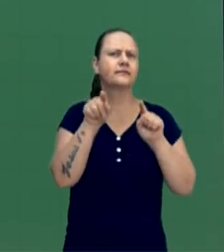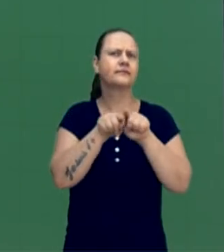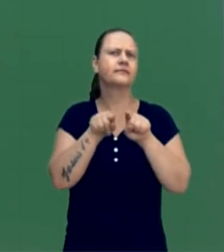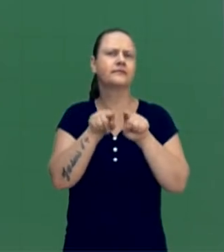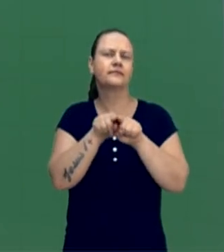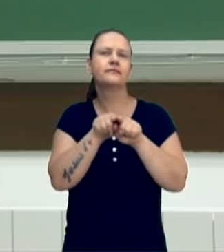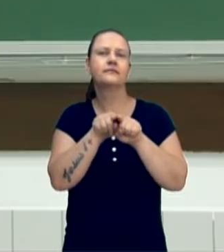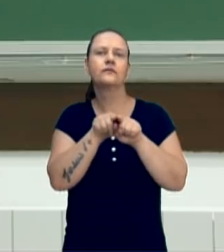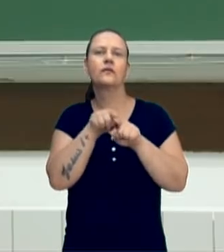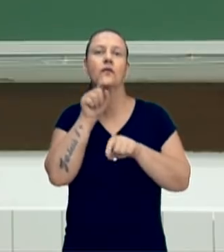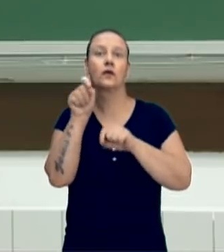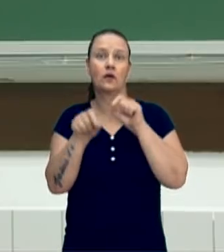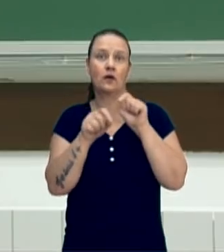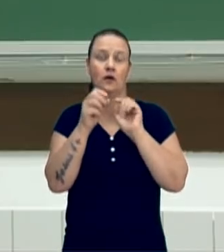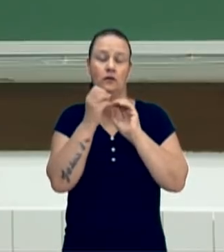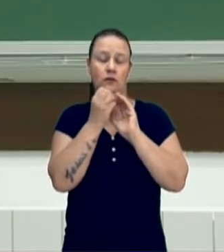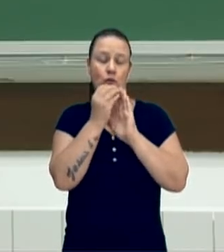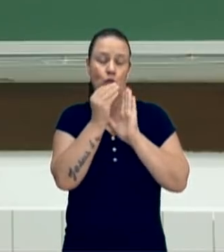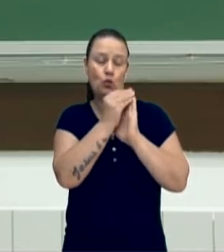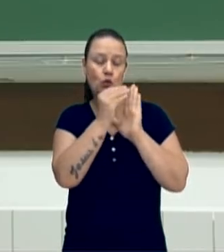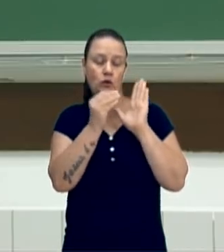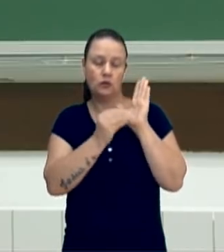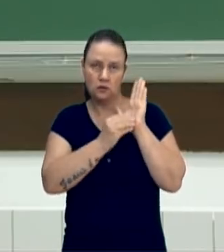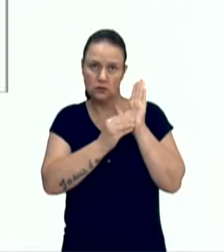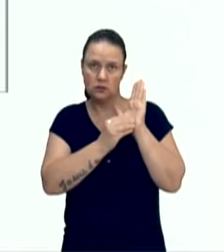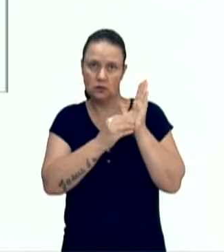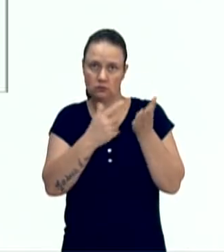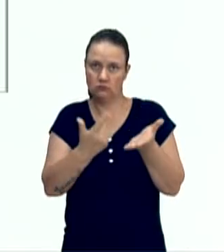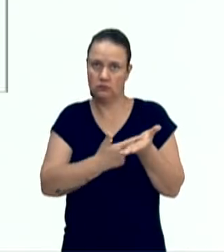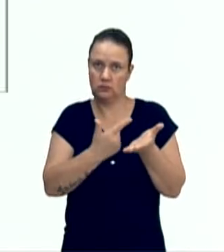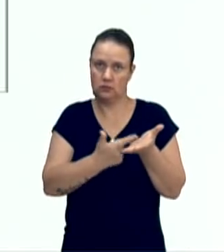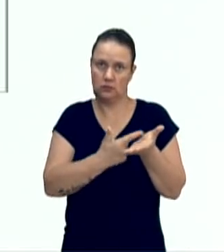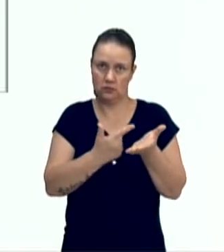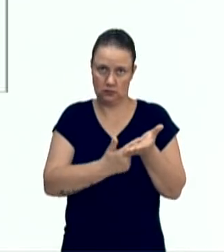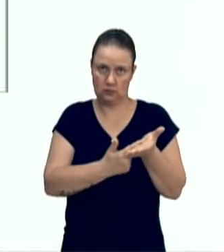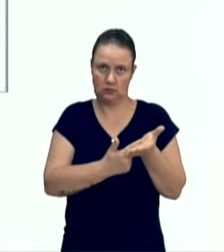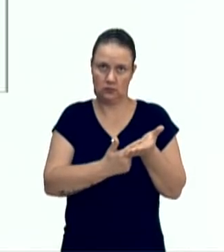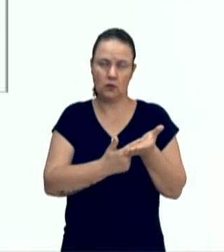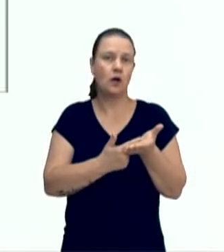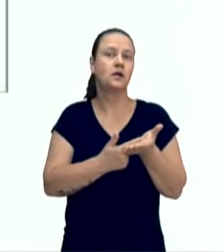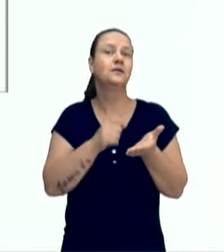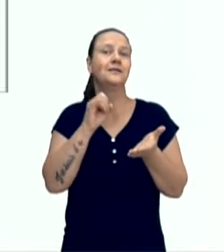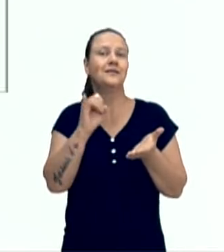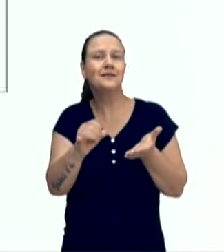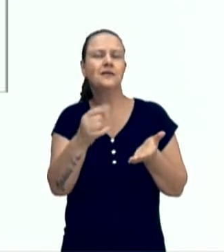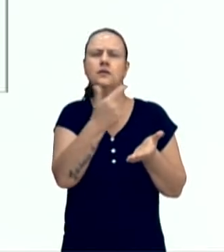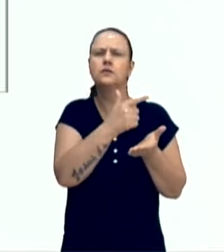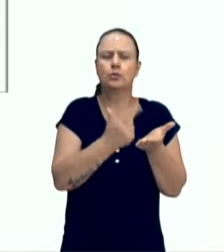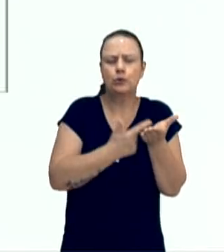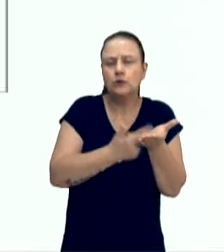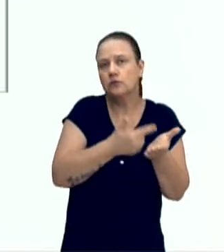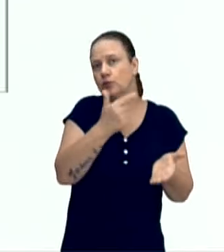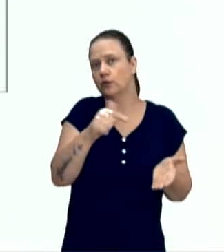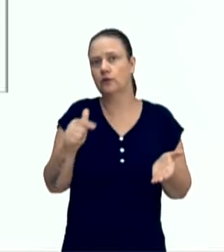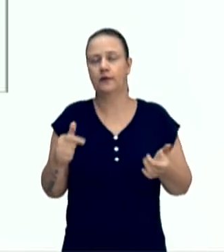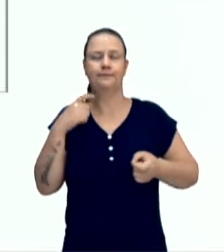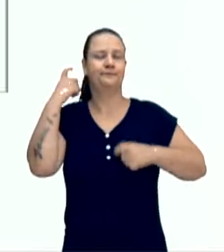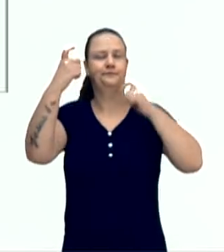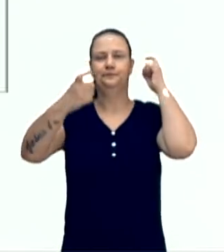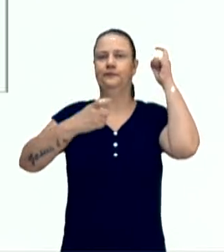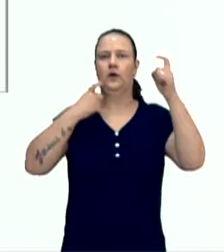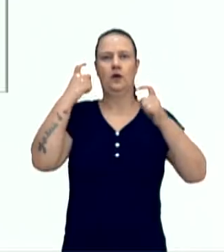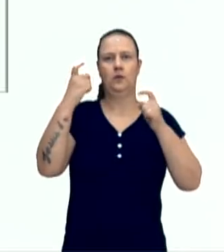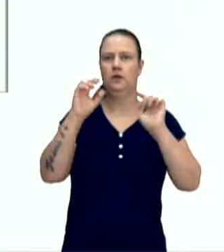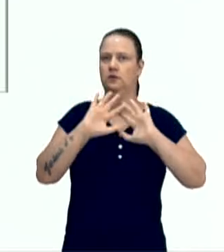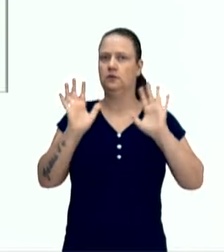estamos trabalhando com o conteúdo do livro Tecendo Linguagens. Mas quem não tem o livro, não se preocupe. Vocês vão acompanhando